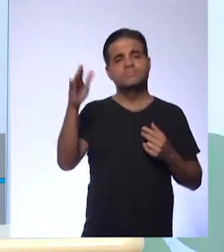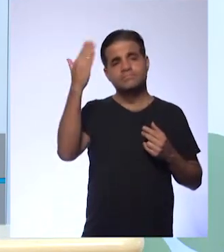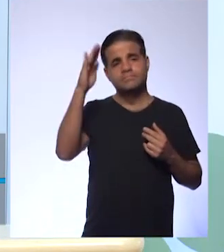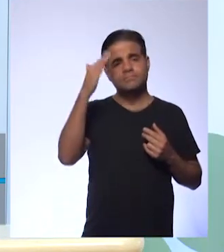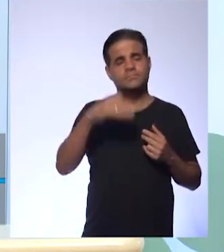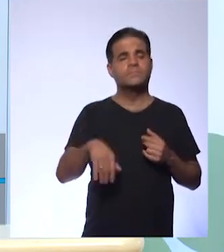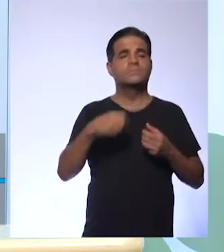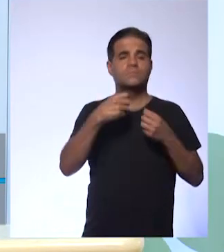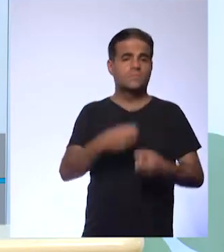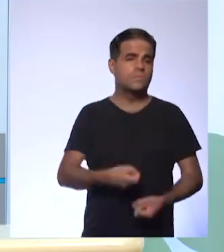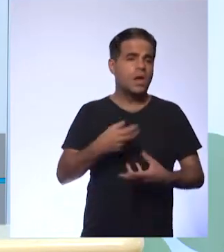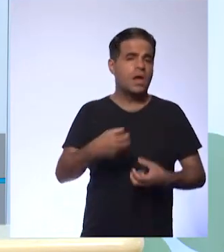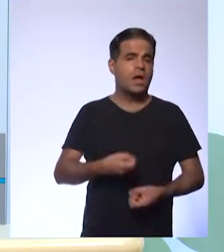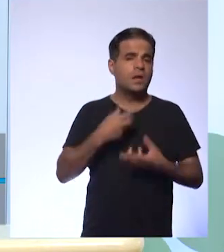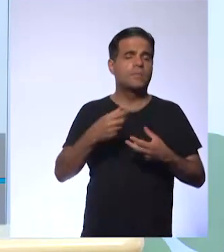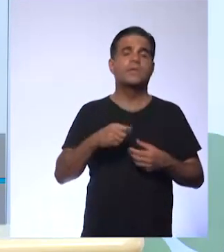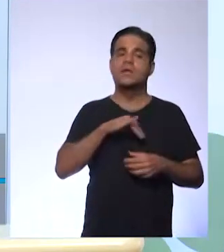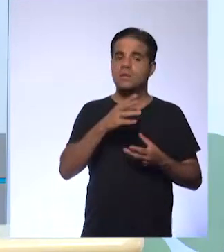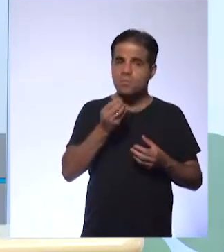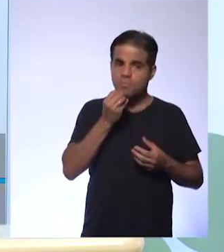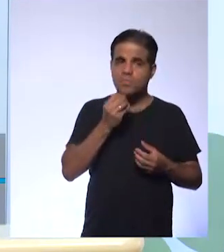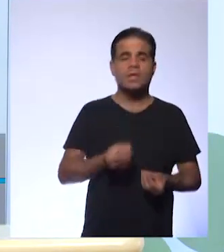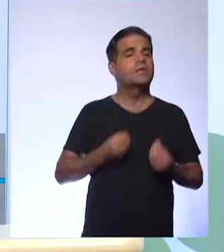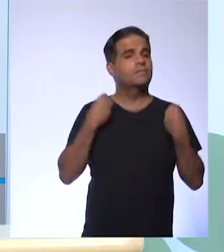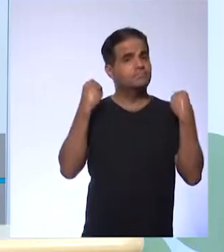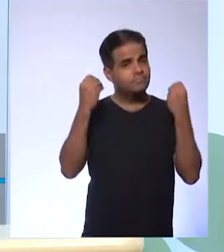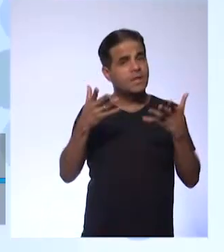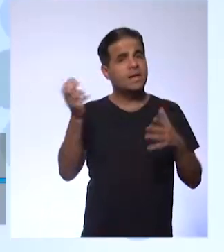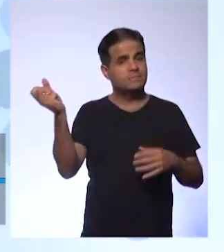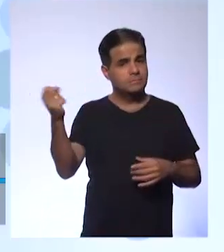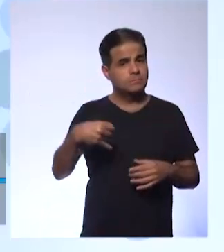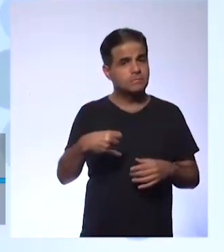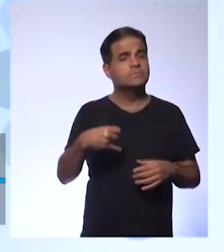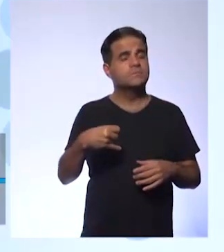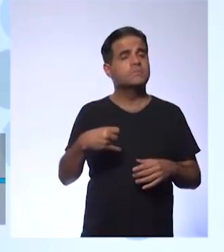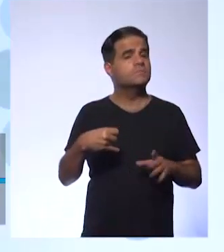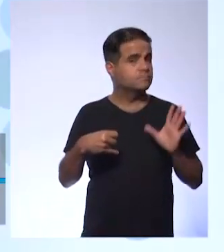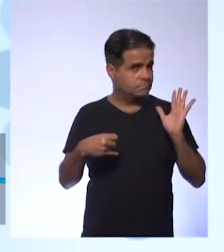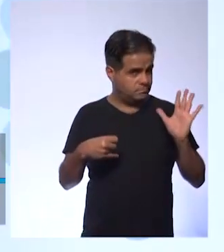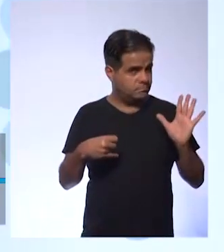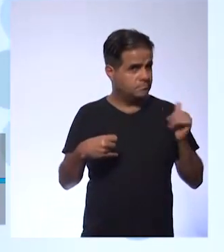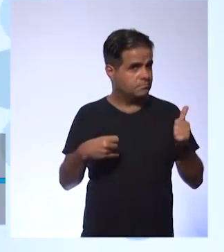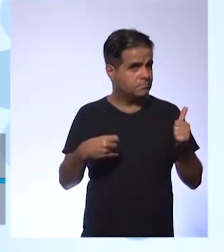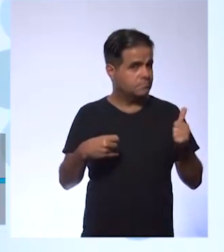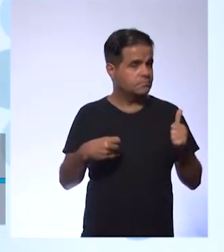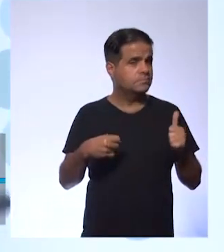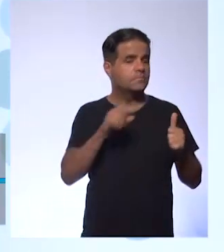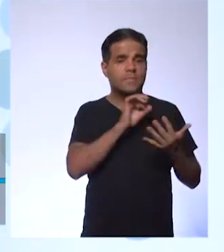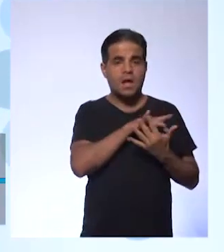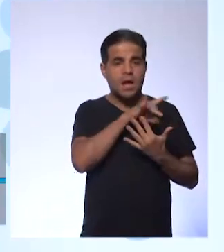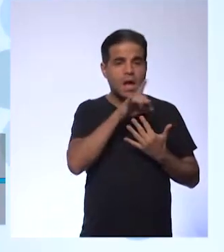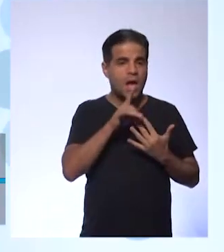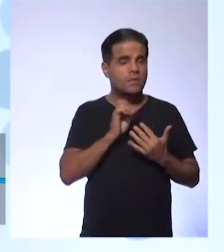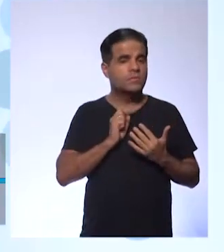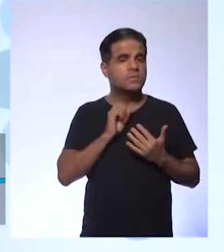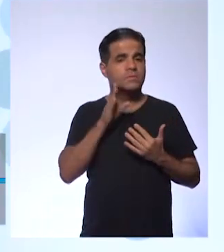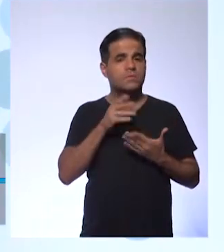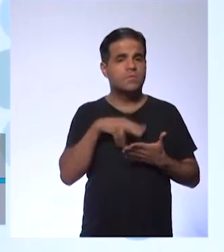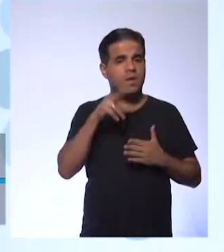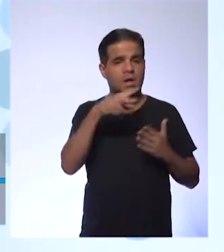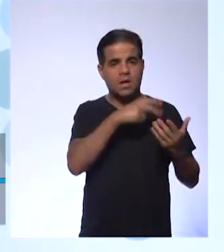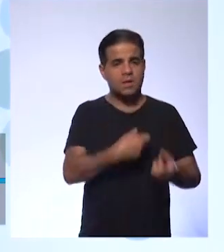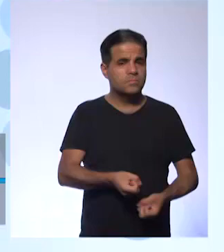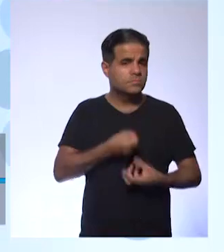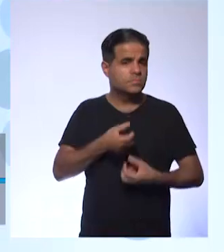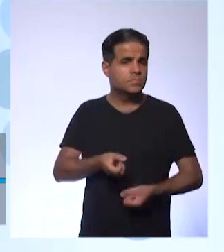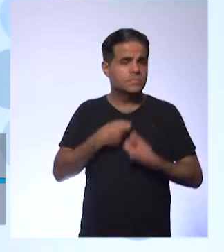o poema ele dá essa oportunidade para a Sim, gente, sim, né? galera. Cada vez que vocês vão ler um poema,